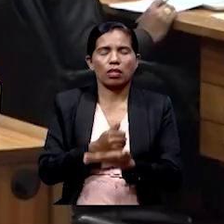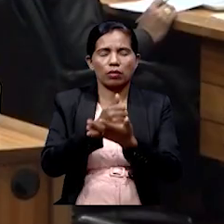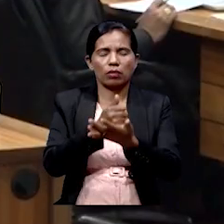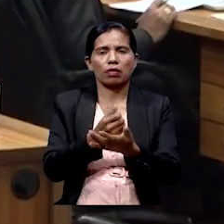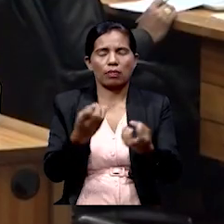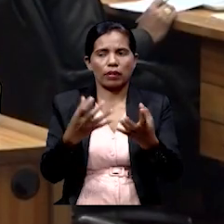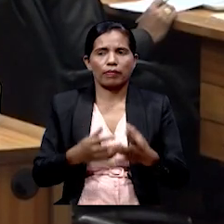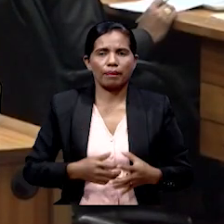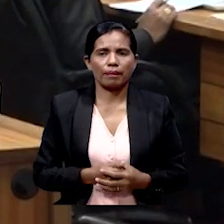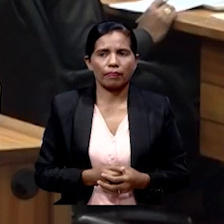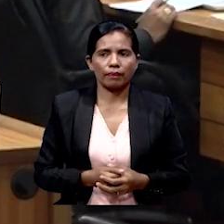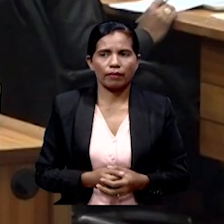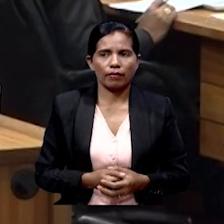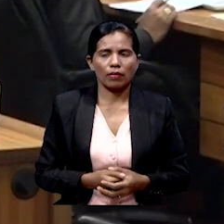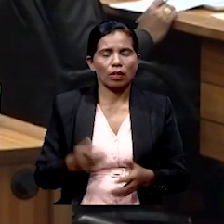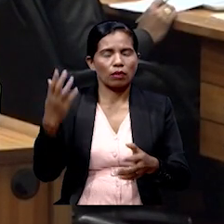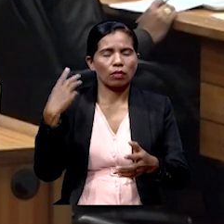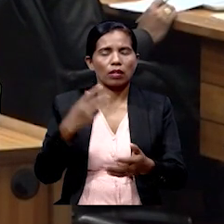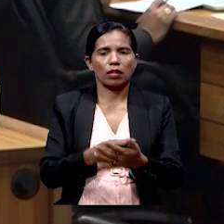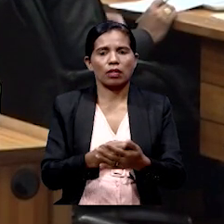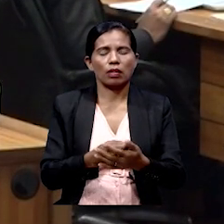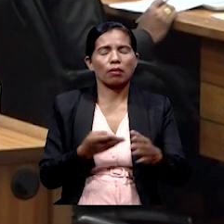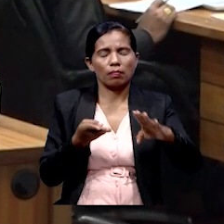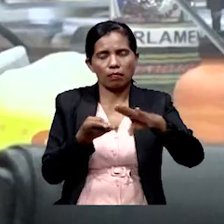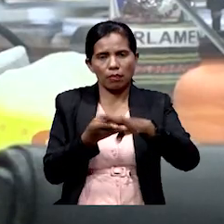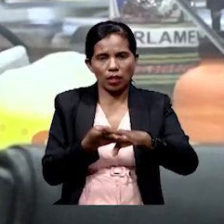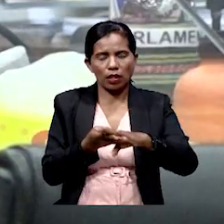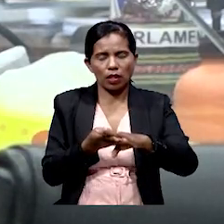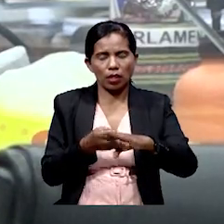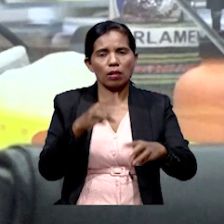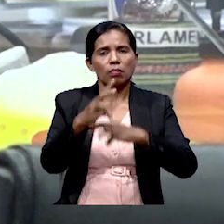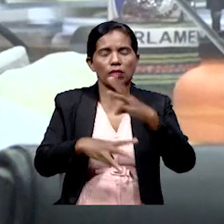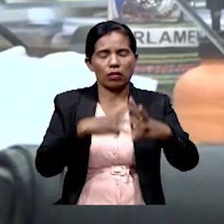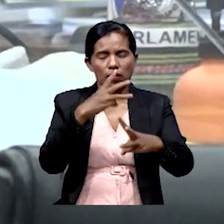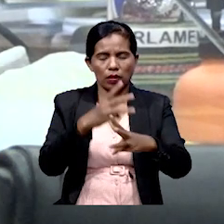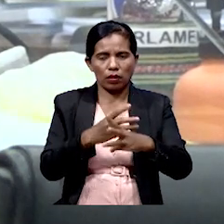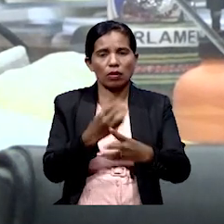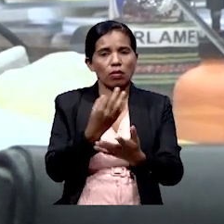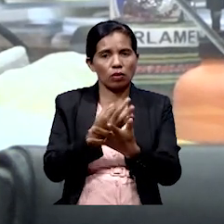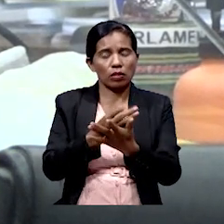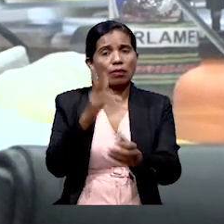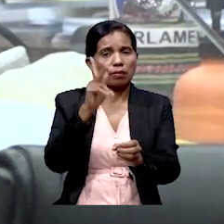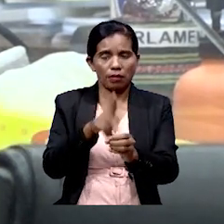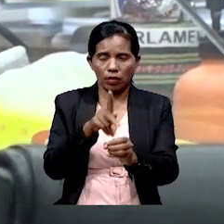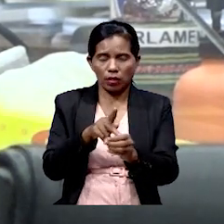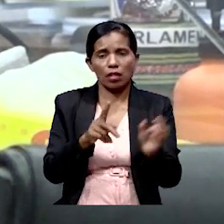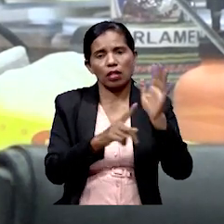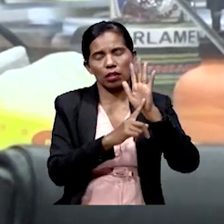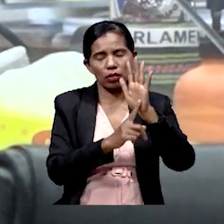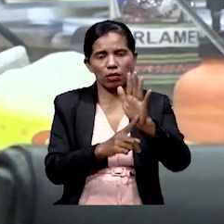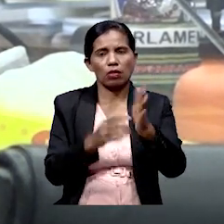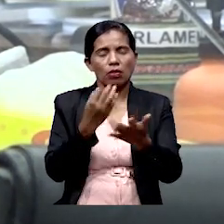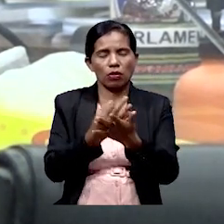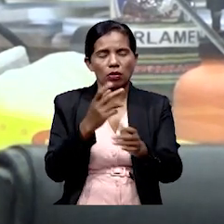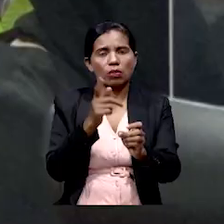produktif. Antes ne Banco Mundial Sociedade Civil no Conselho Consultivo Fundo Petrolífero fosai katak fundo